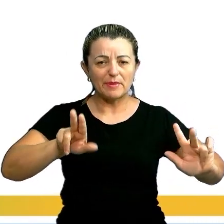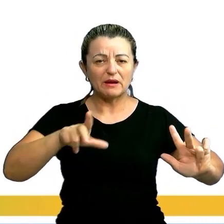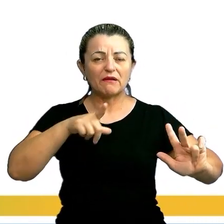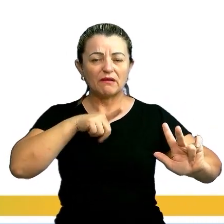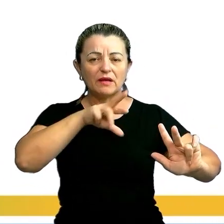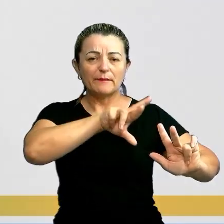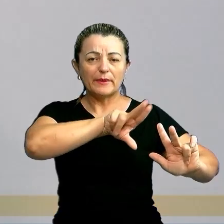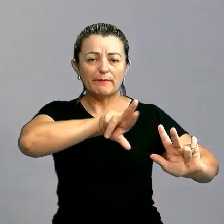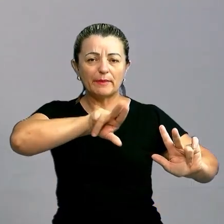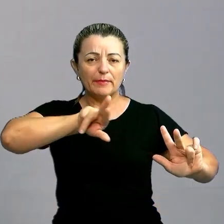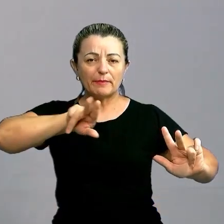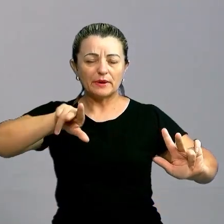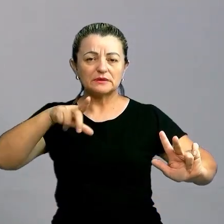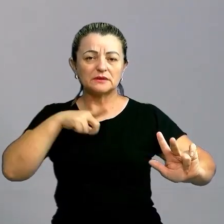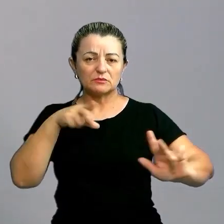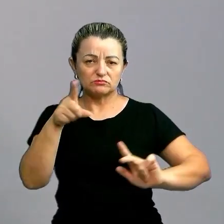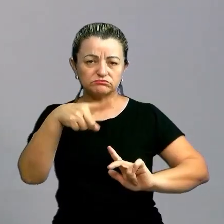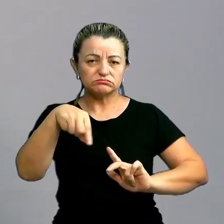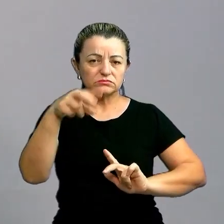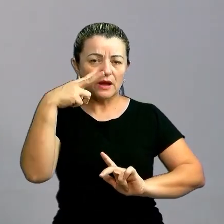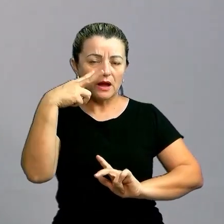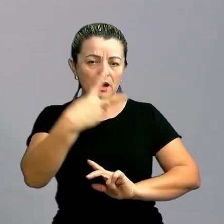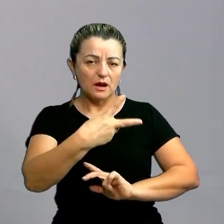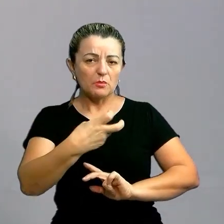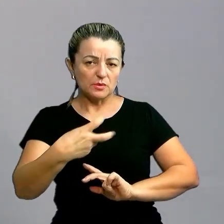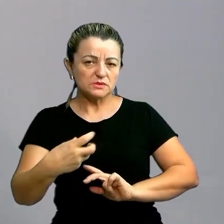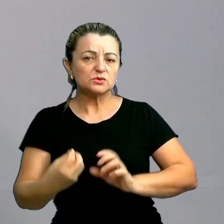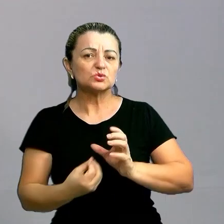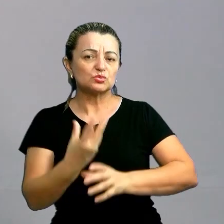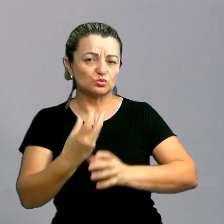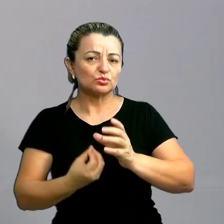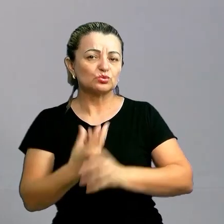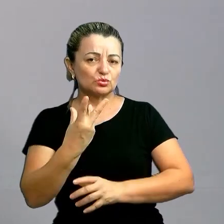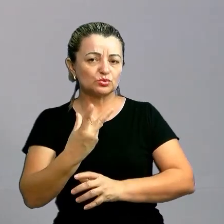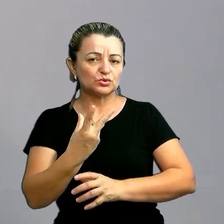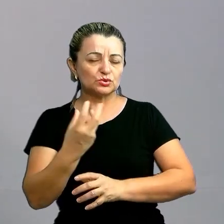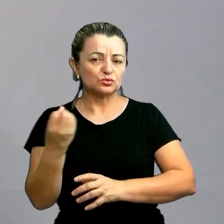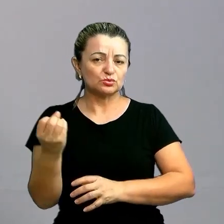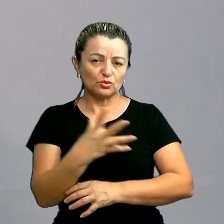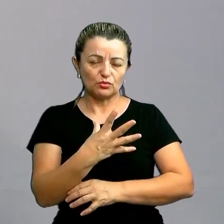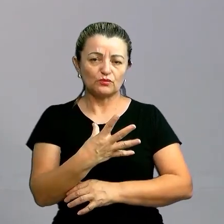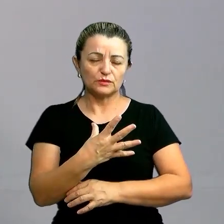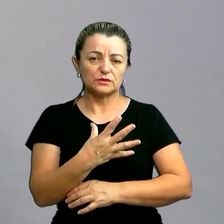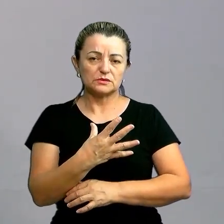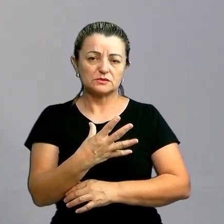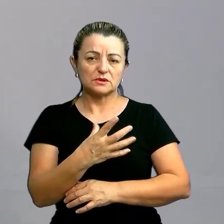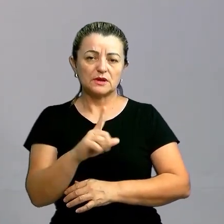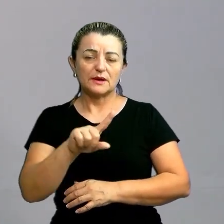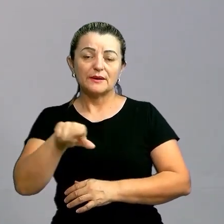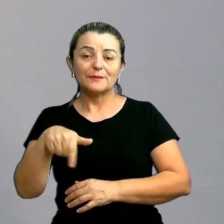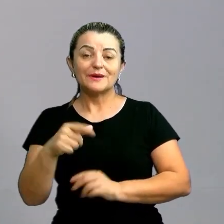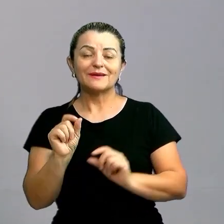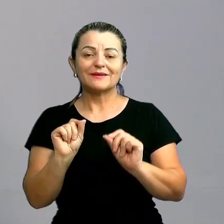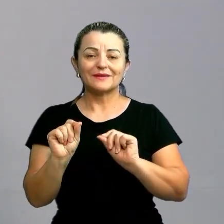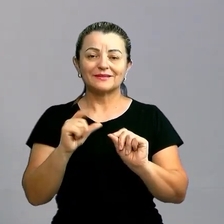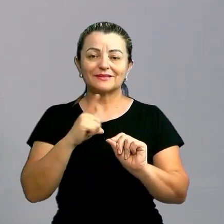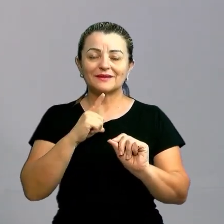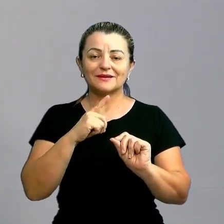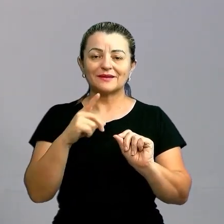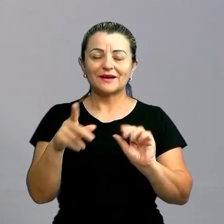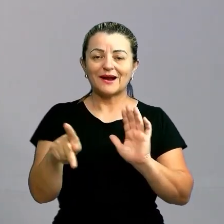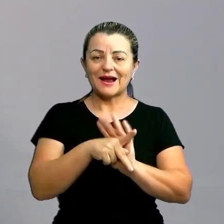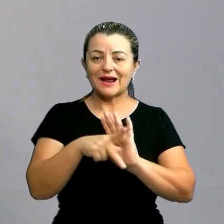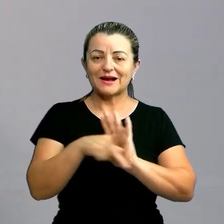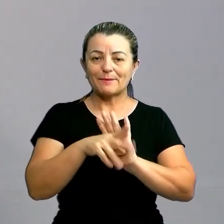vocês perceberem que surgem novidades para que haja a